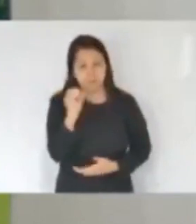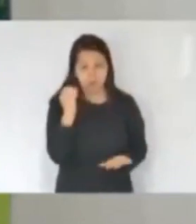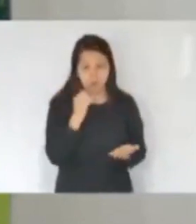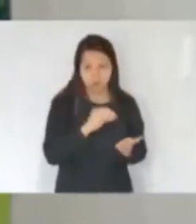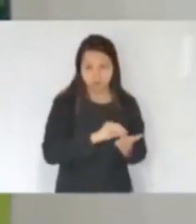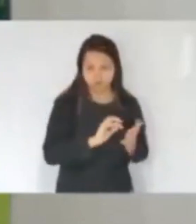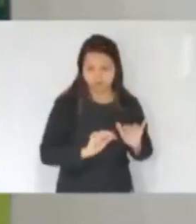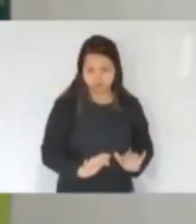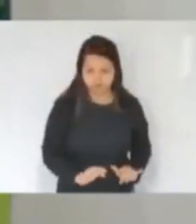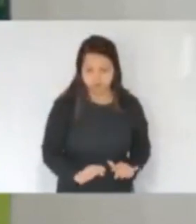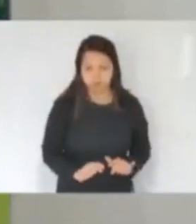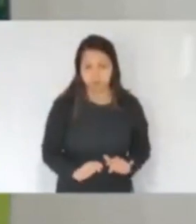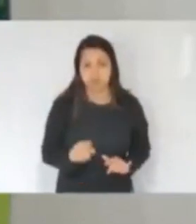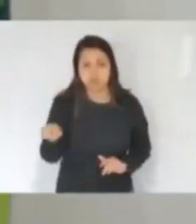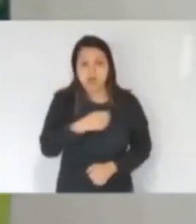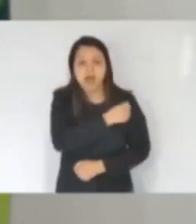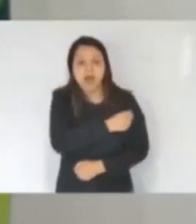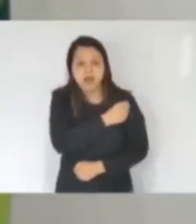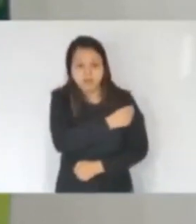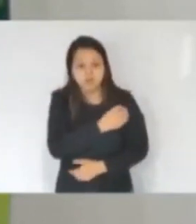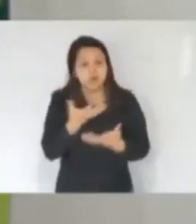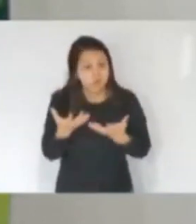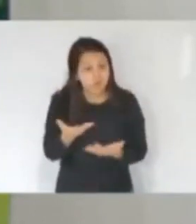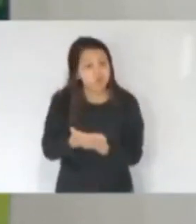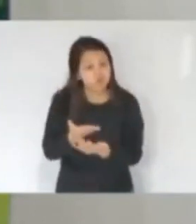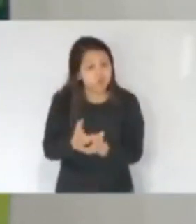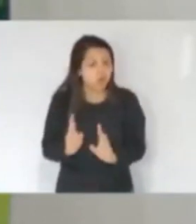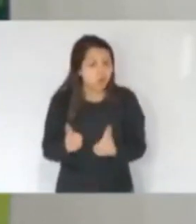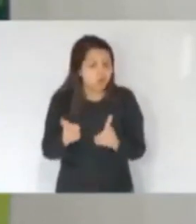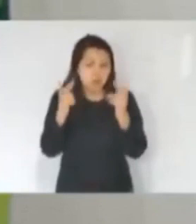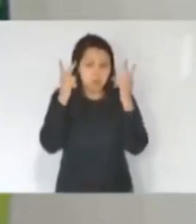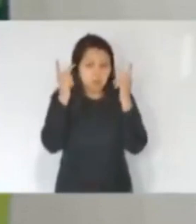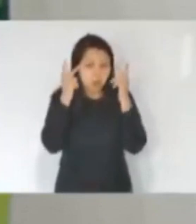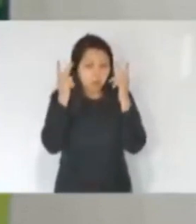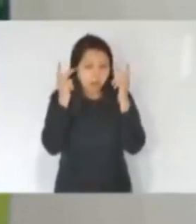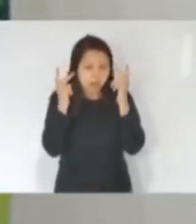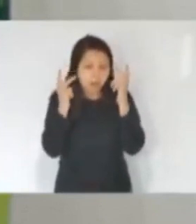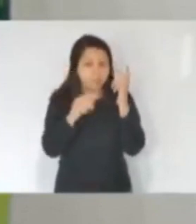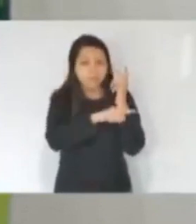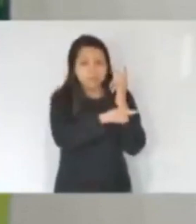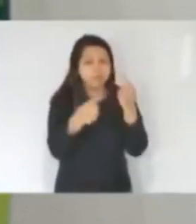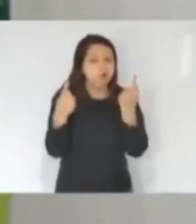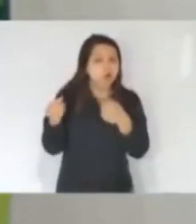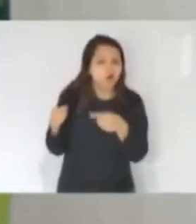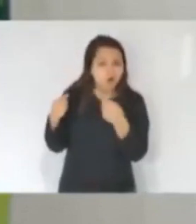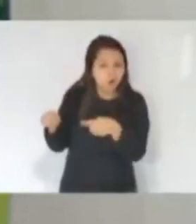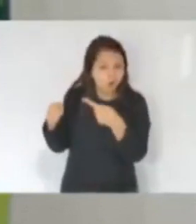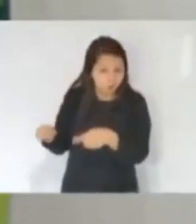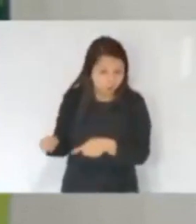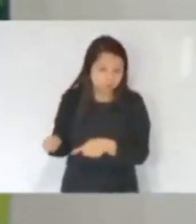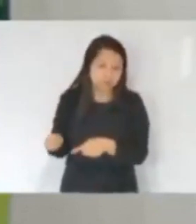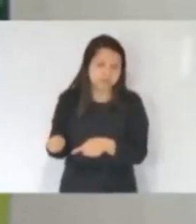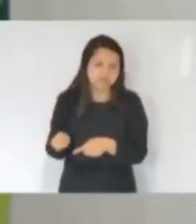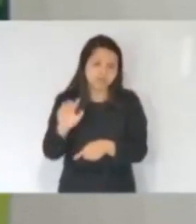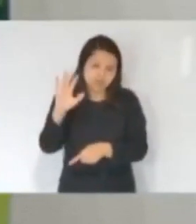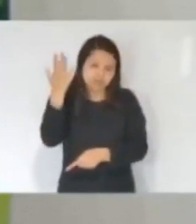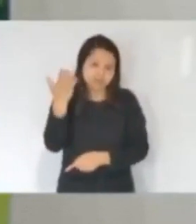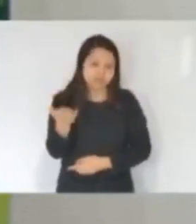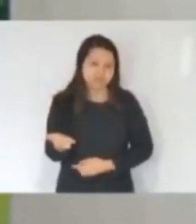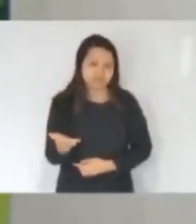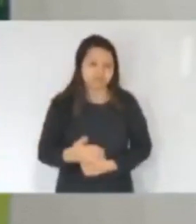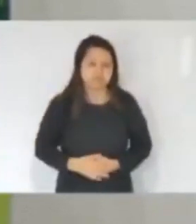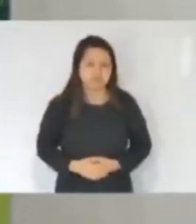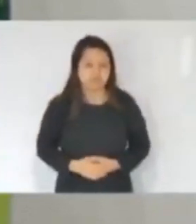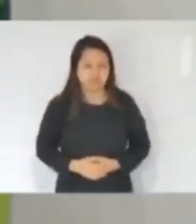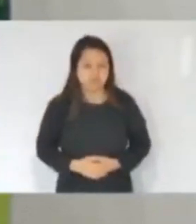preocupante que os estudantes que decidiram por estudar e seguir suas atividades normais sejam ameaçados com atos como esses que aconteceram, afirma